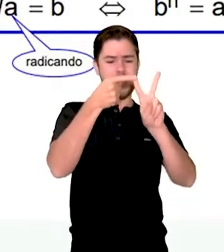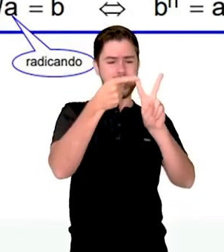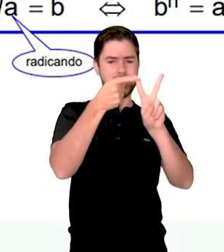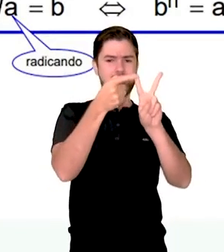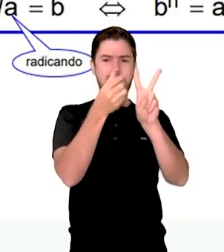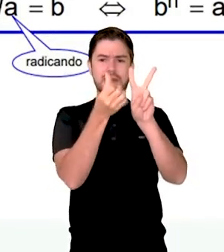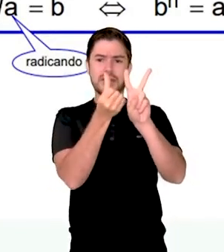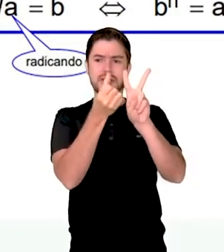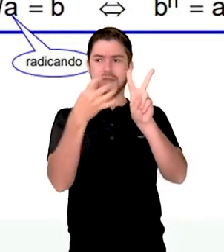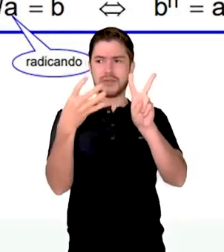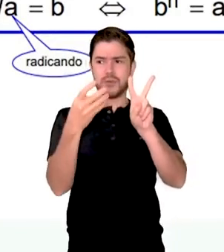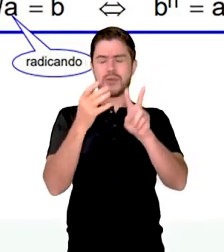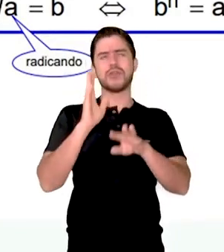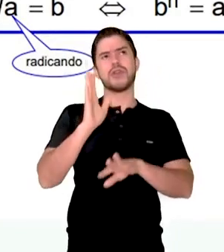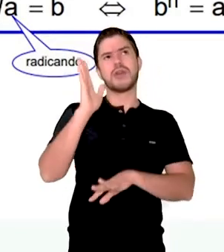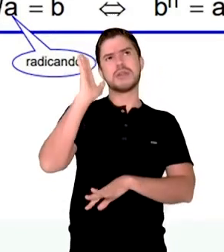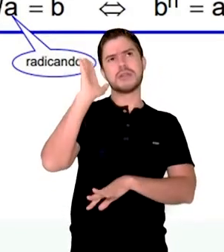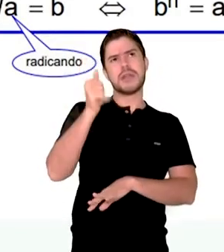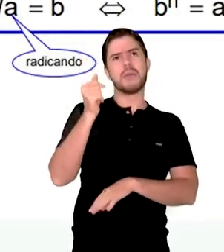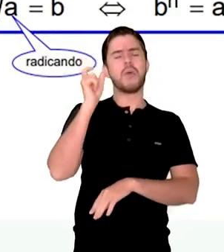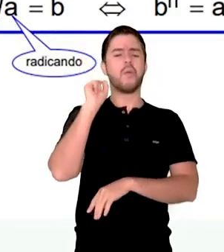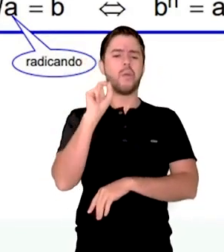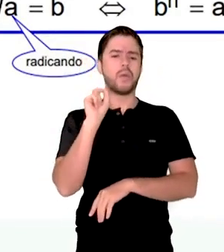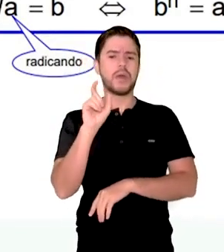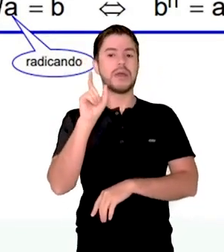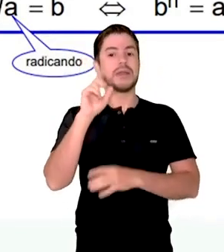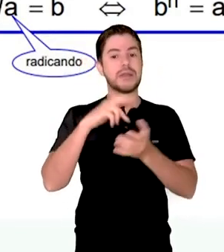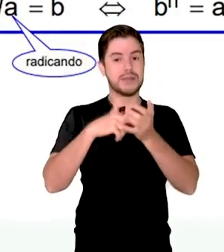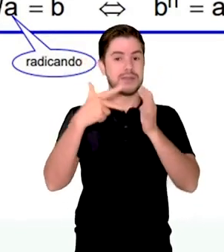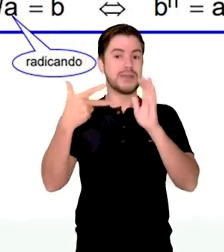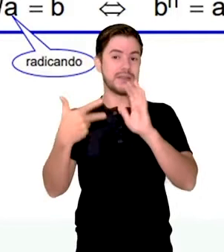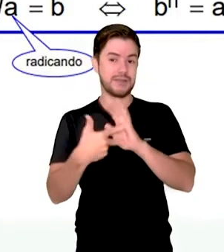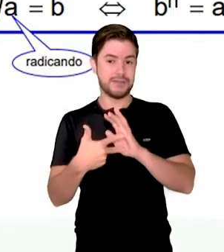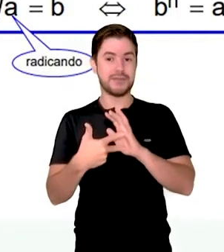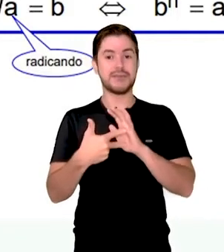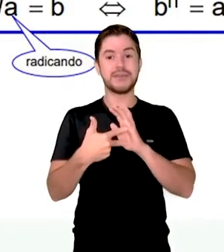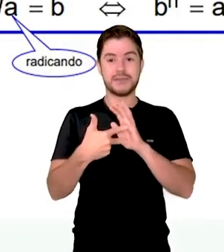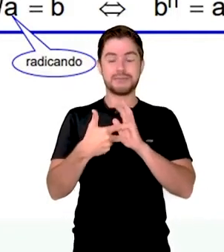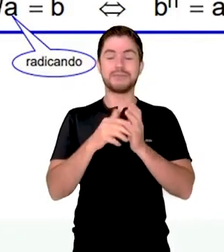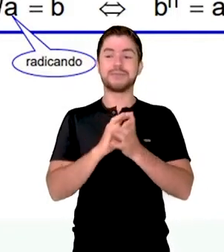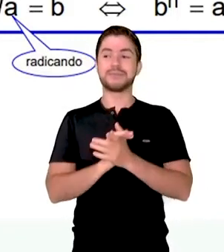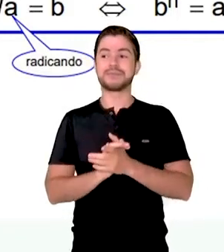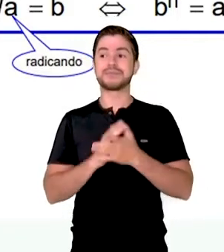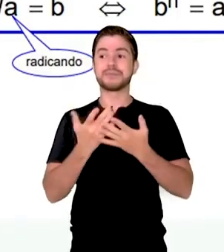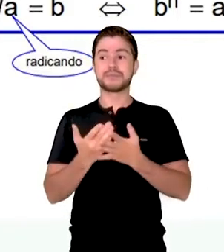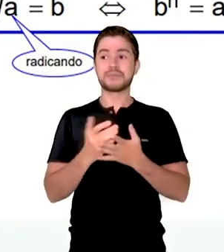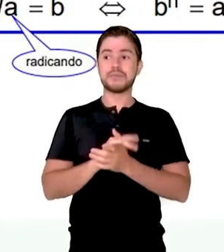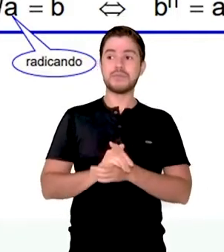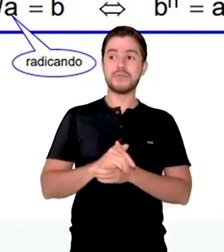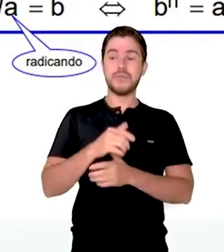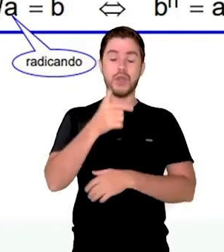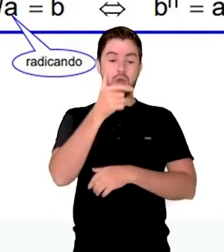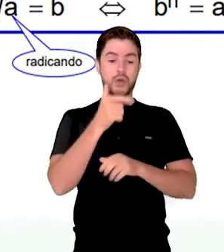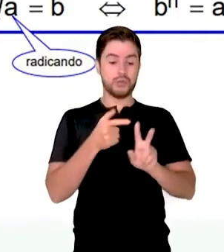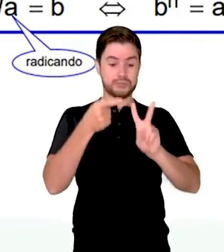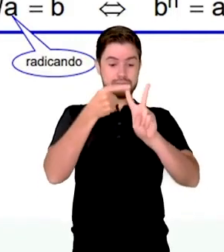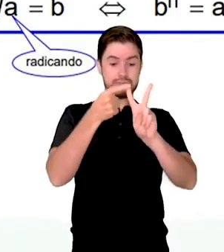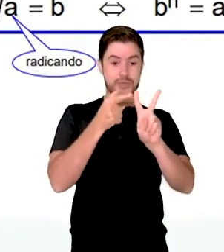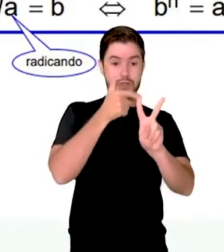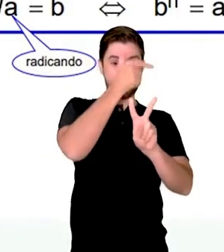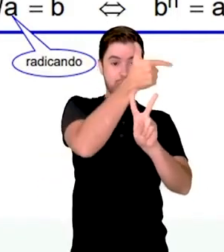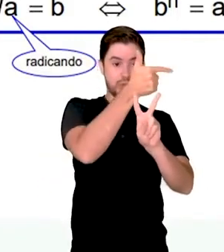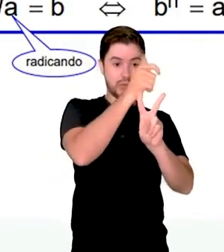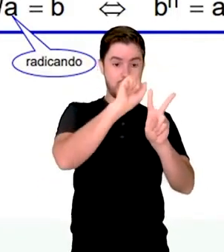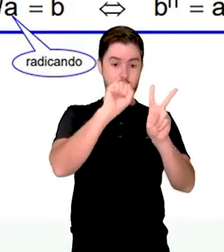sei que 64 é uma potência quadrática de oito então eu divido o 2 do expoente no ônibus pelo dois doentes